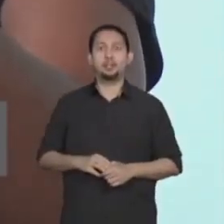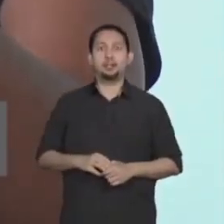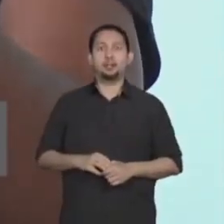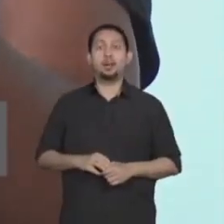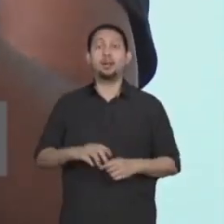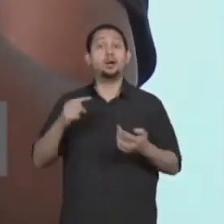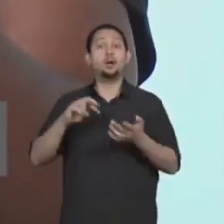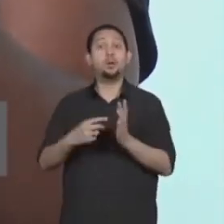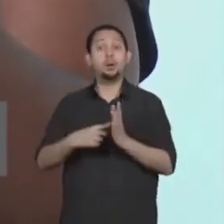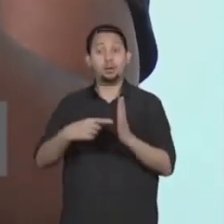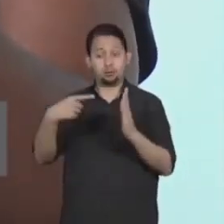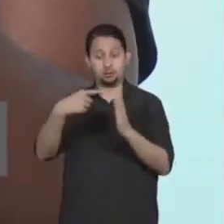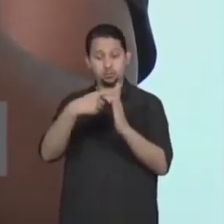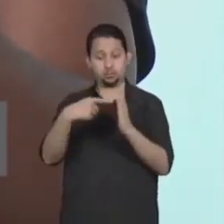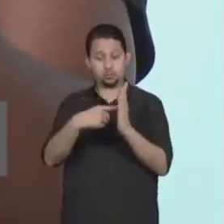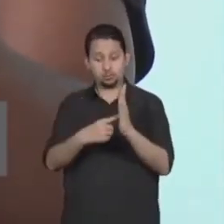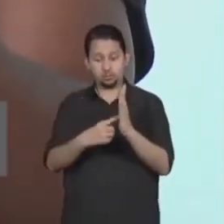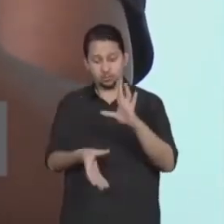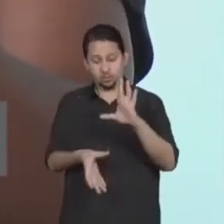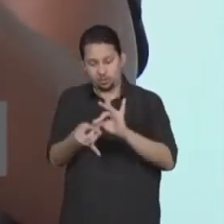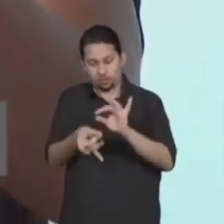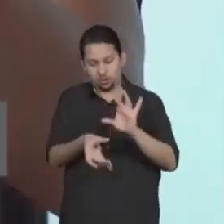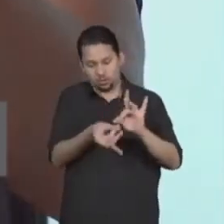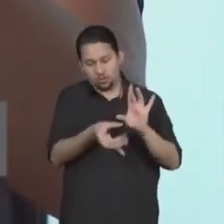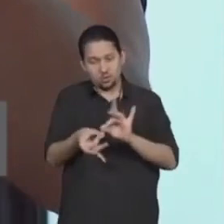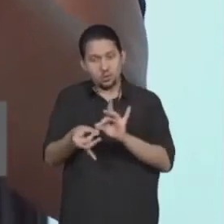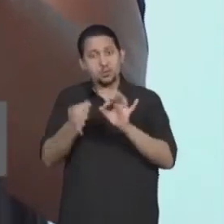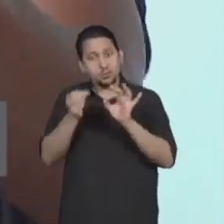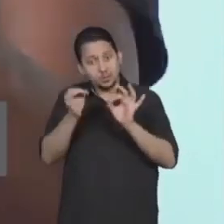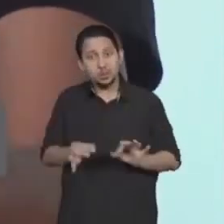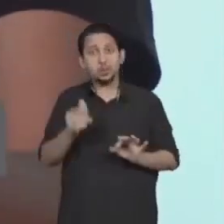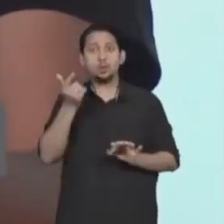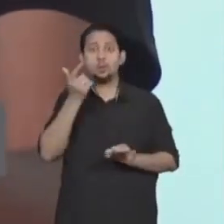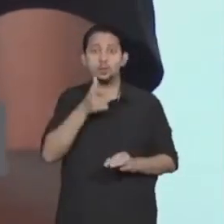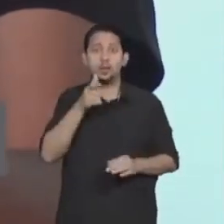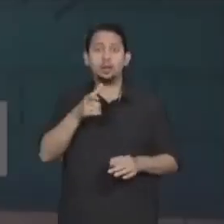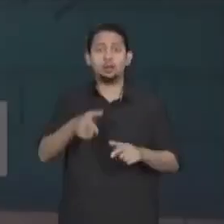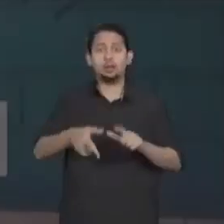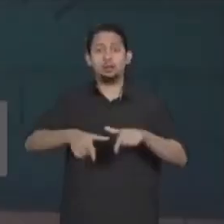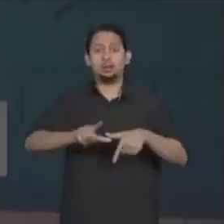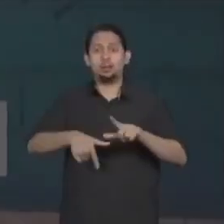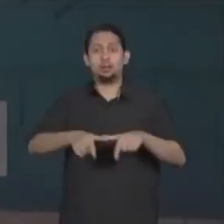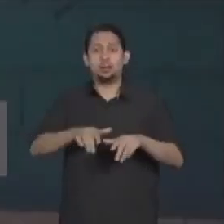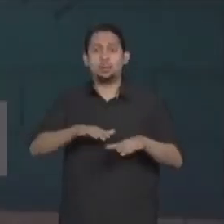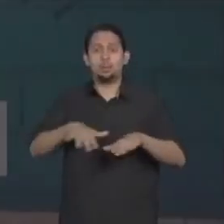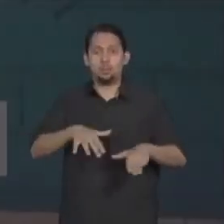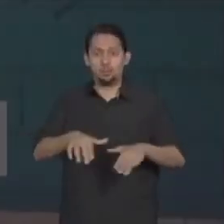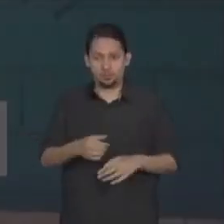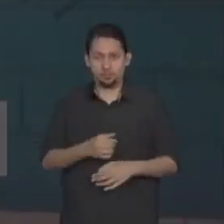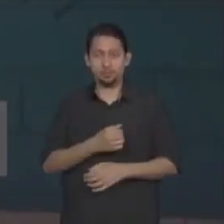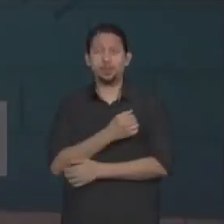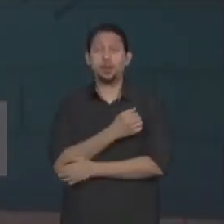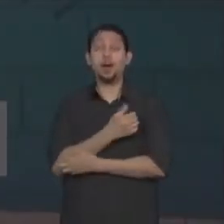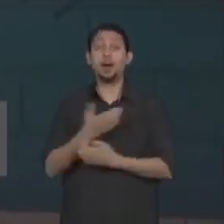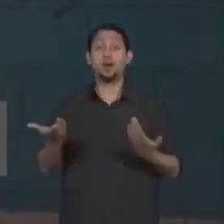conectar as 3 polias e vai gerar o movimento do robô. As pernas do